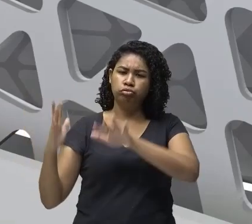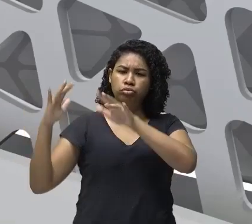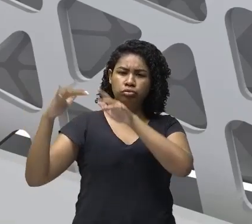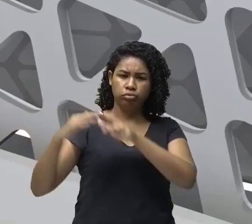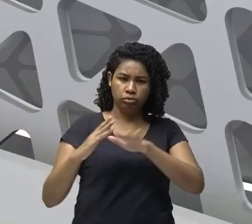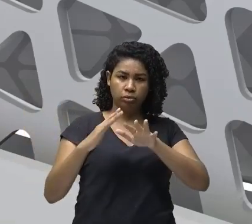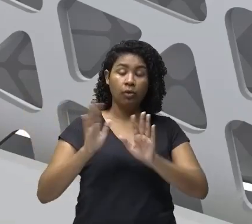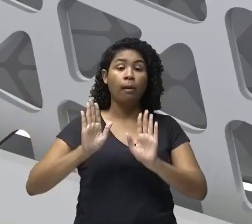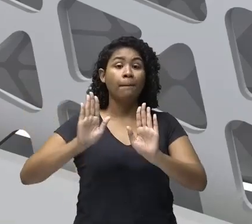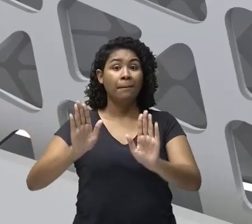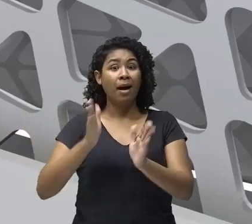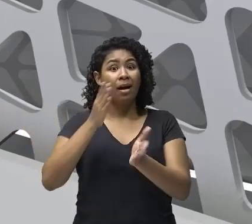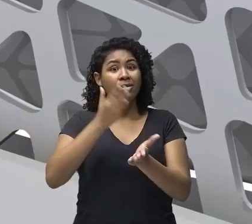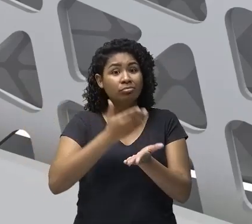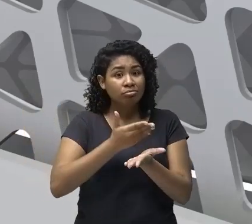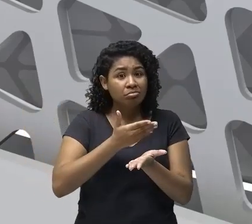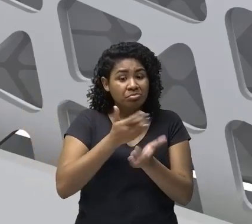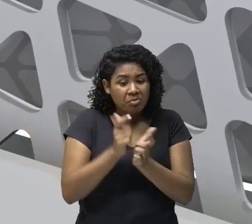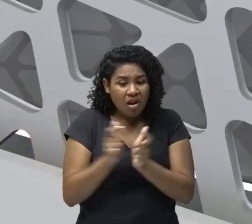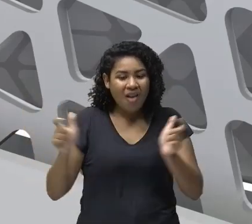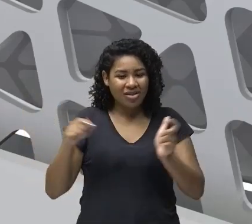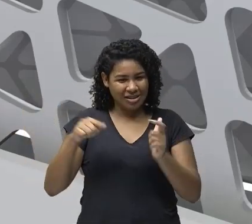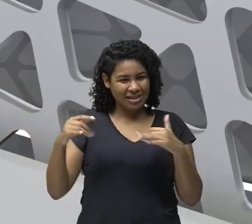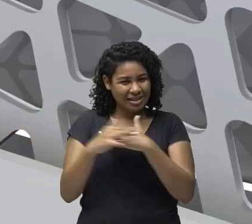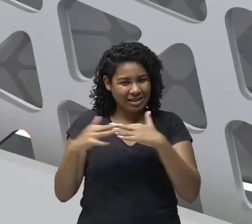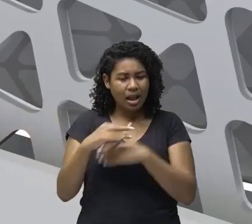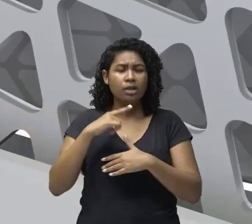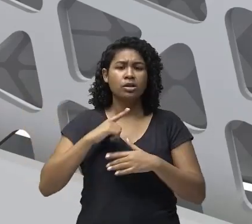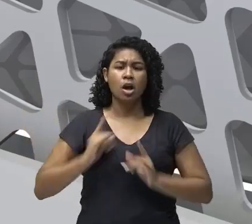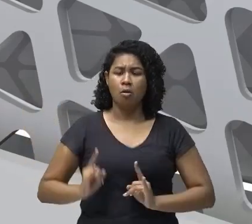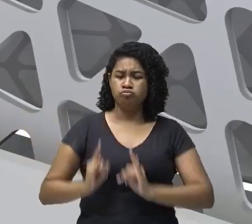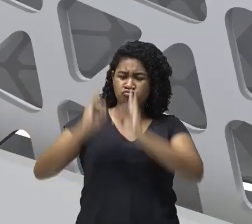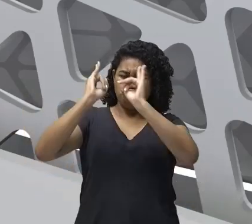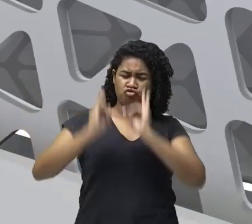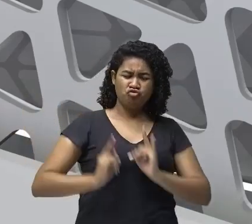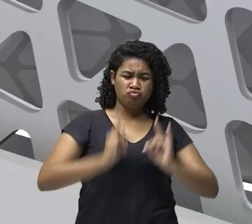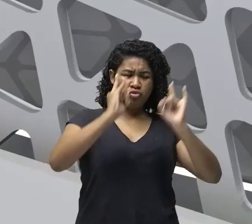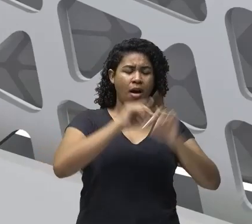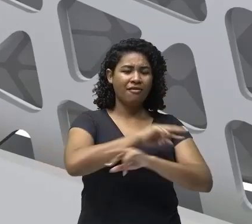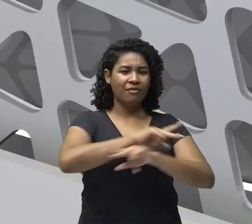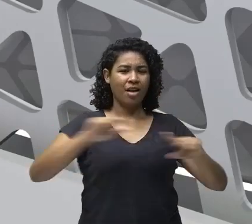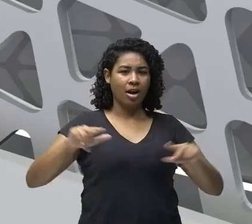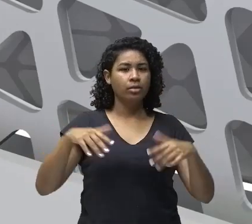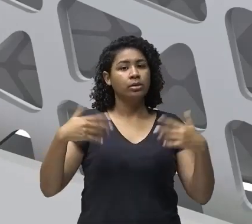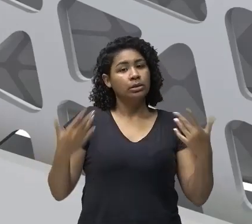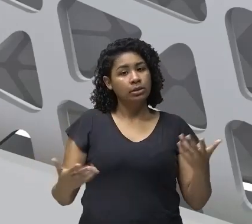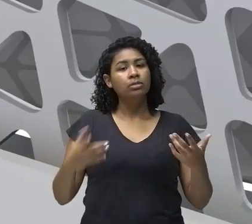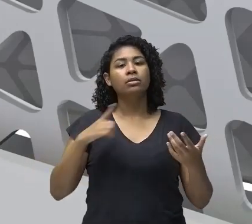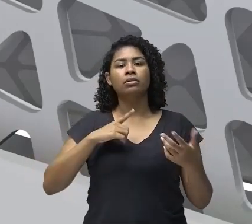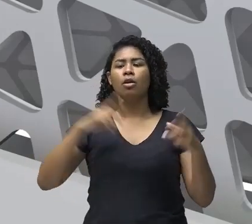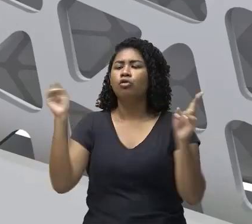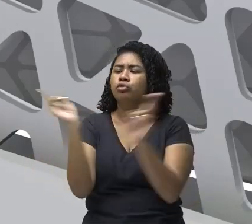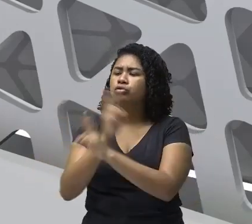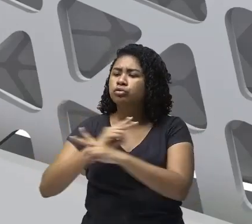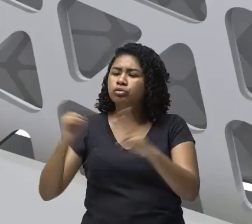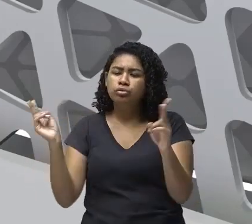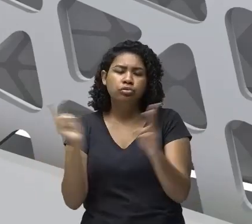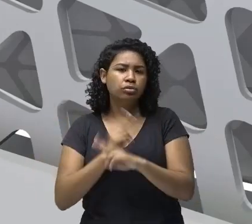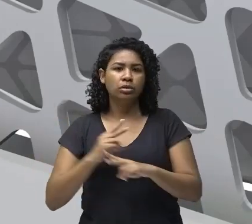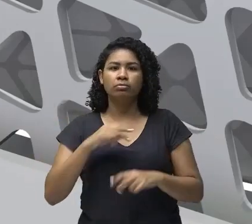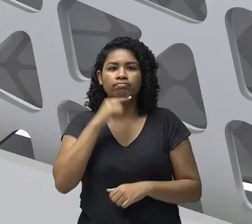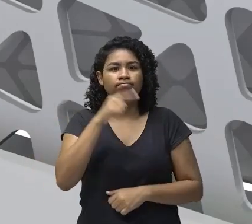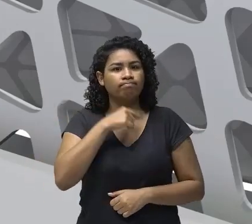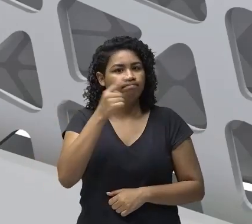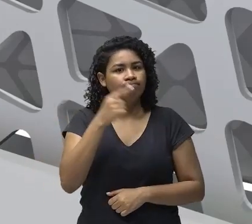muitos prédios, esse vento não consegue adentrar na cidade. Então, em locais mais altos, como não há